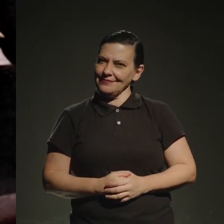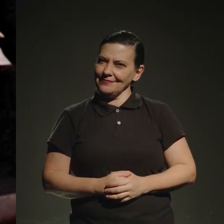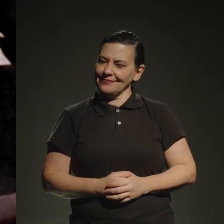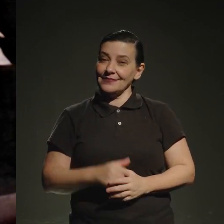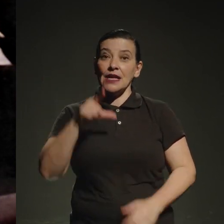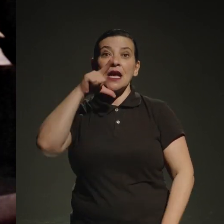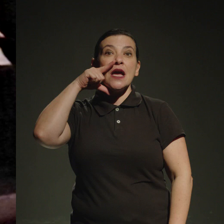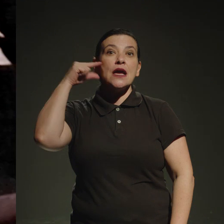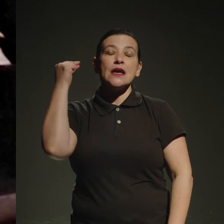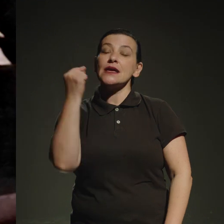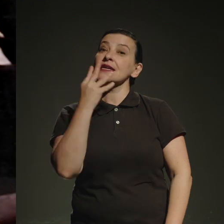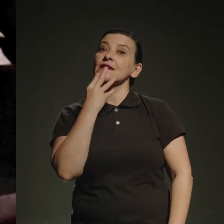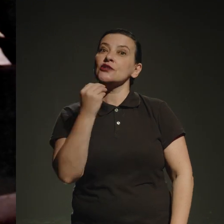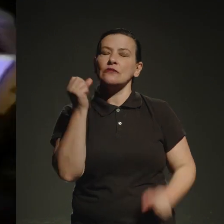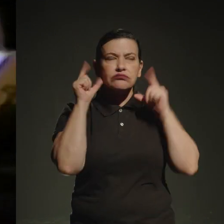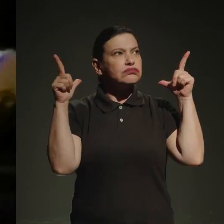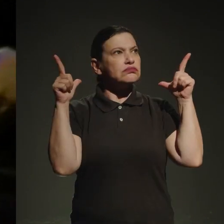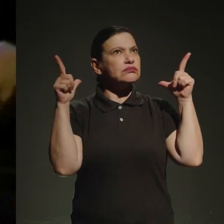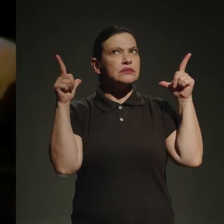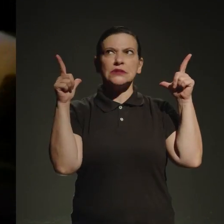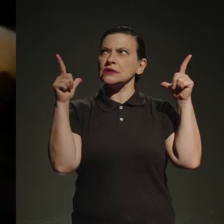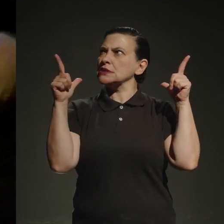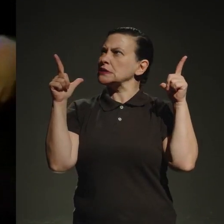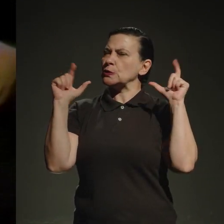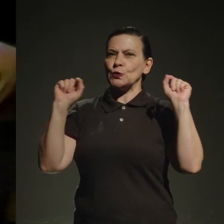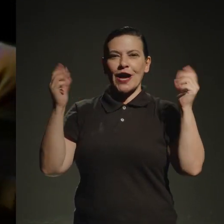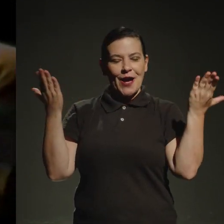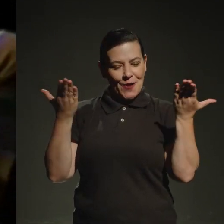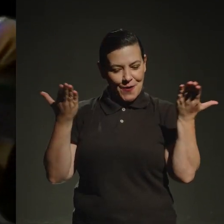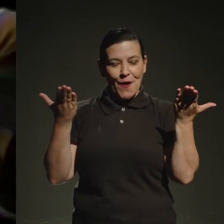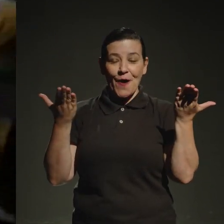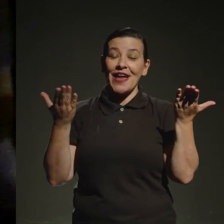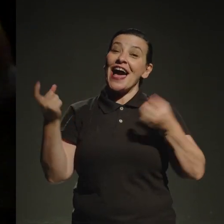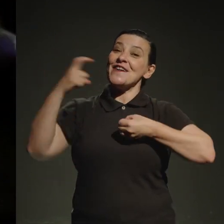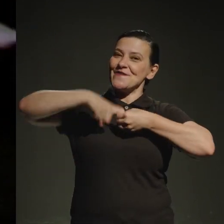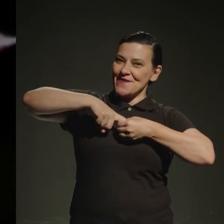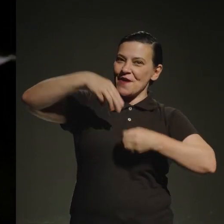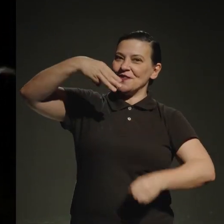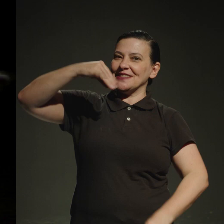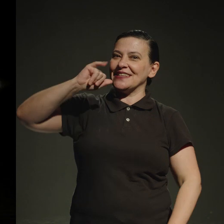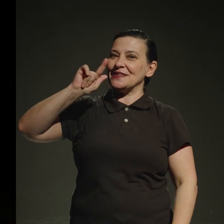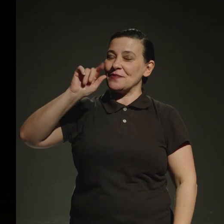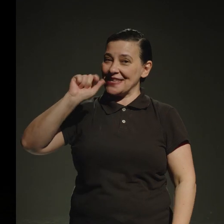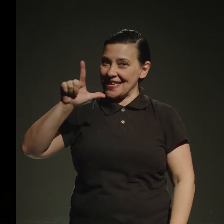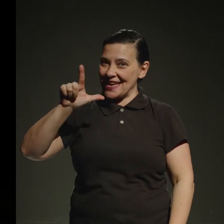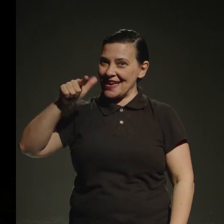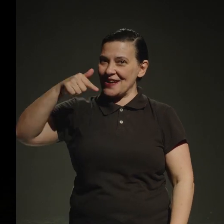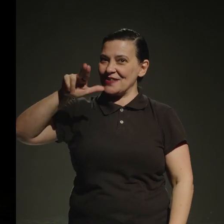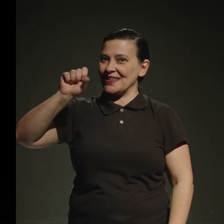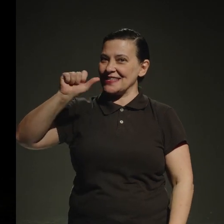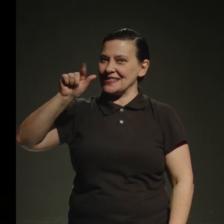Tá bom, deixa pra lá. Tchau. Quixote acorda bruscamente. Ele está transformado em